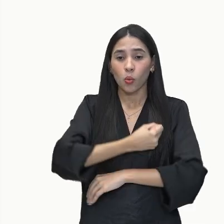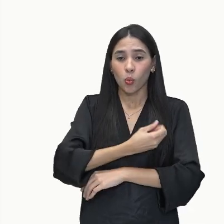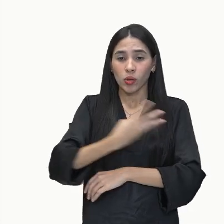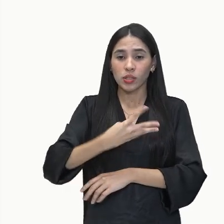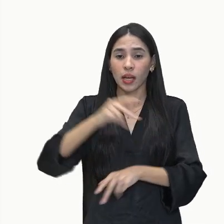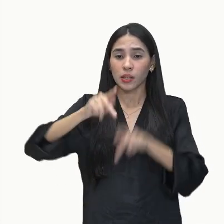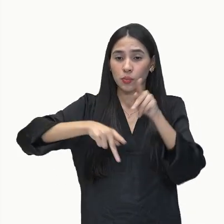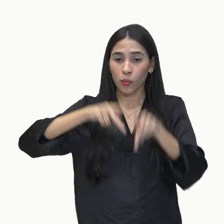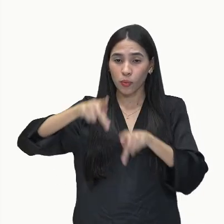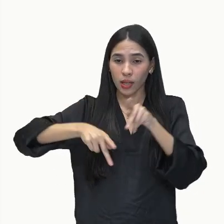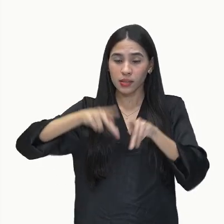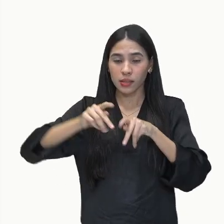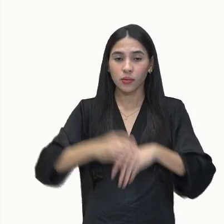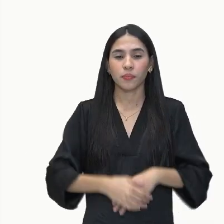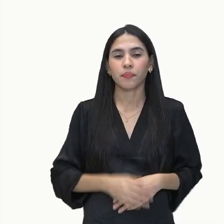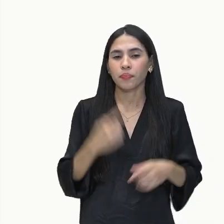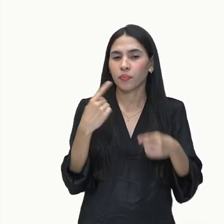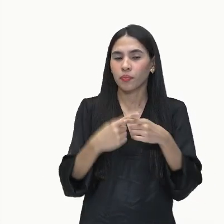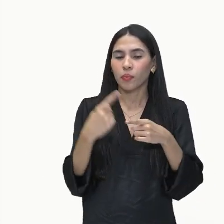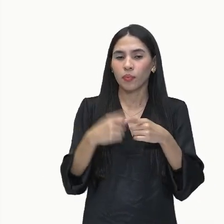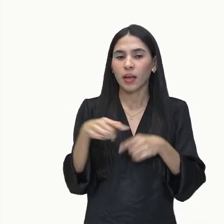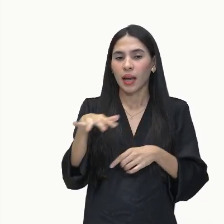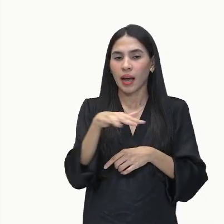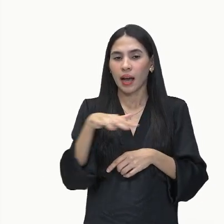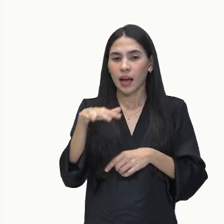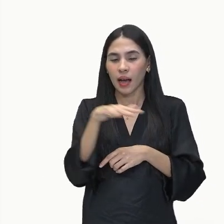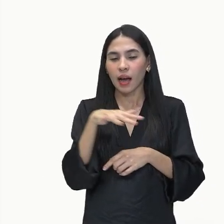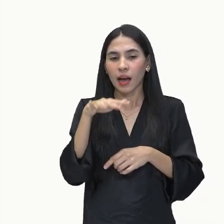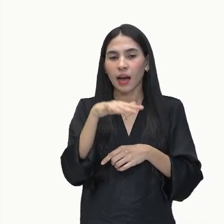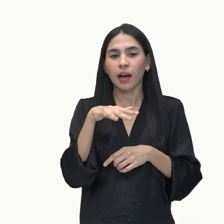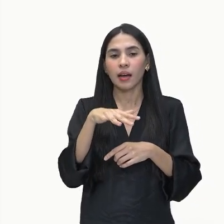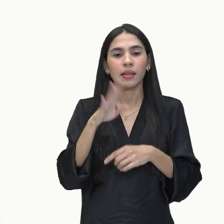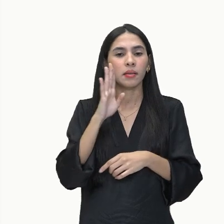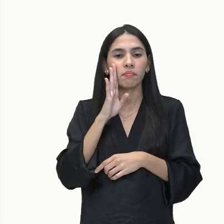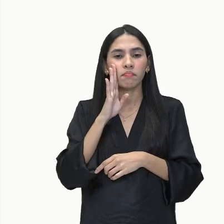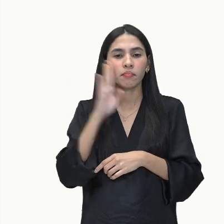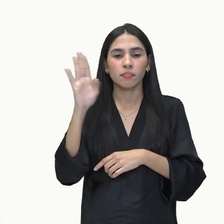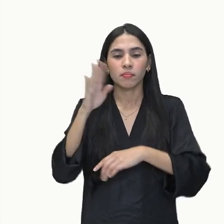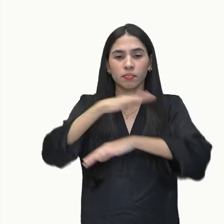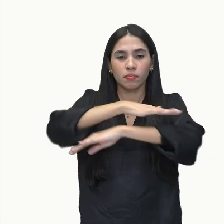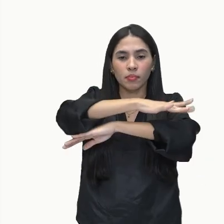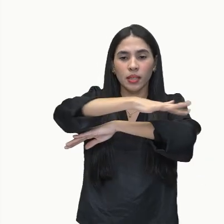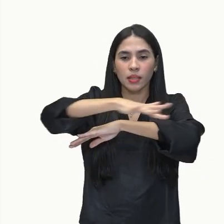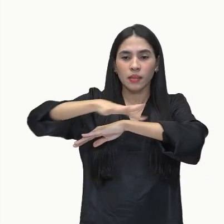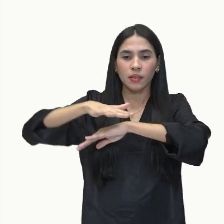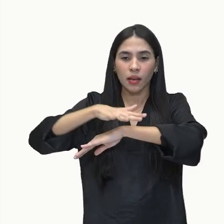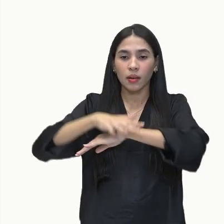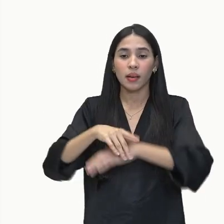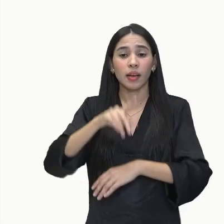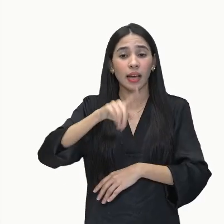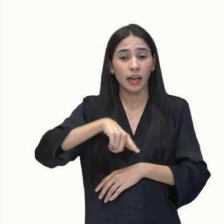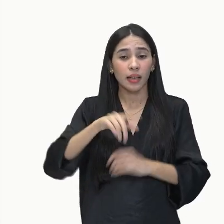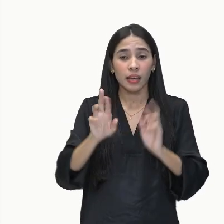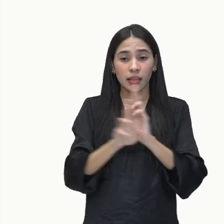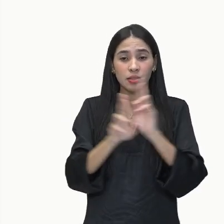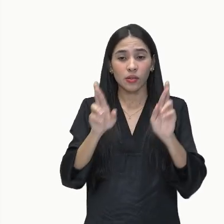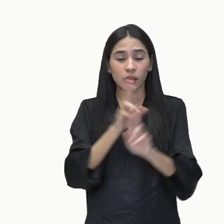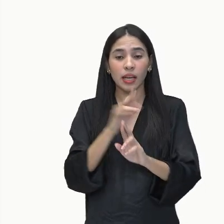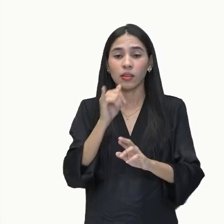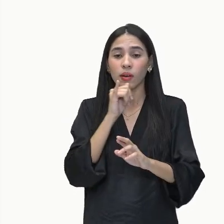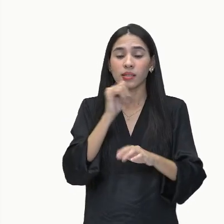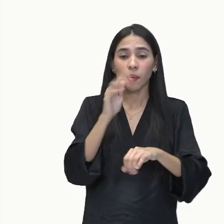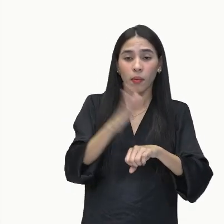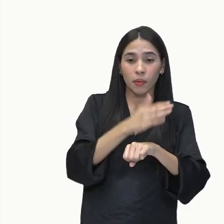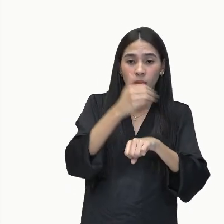que essas áreas urbanizadas elas estão concentradas no litoral? Isso está relacionado à questão da